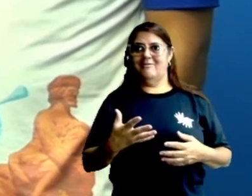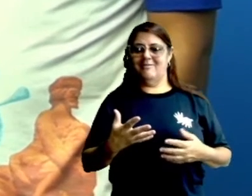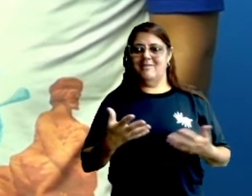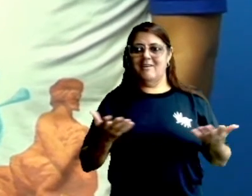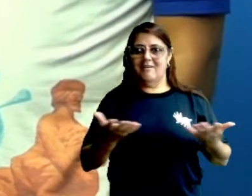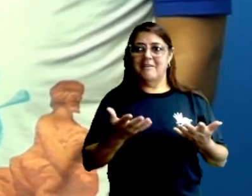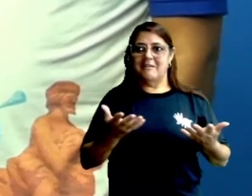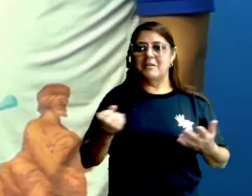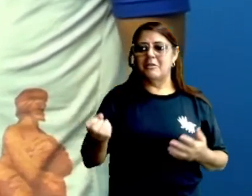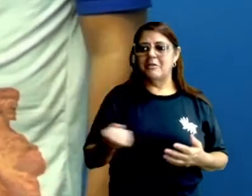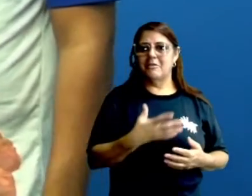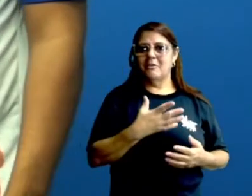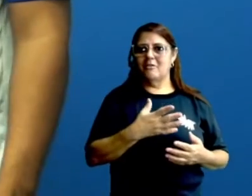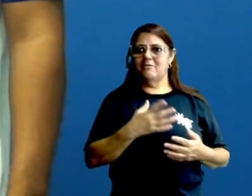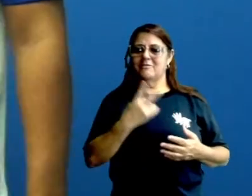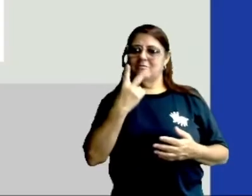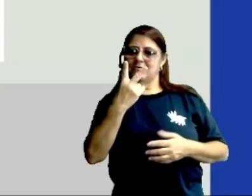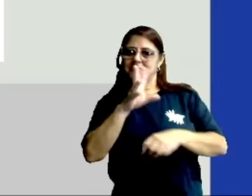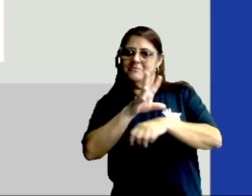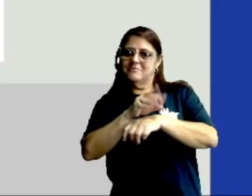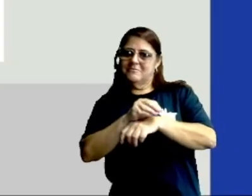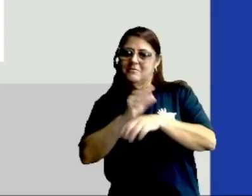dele hoje em dia tá bem